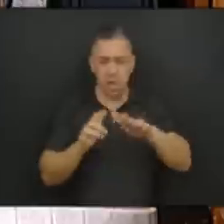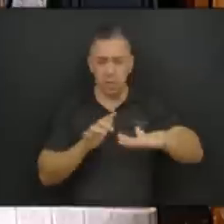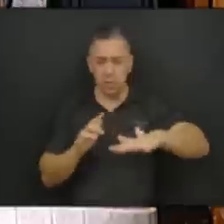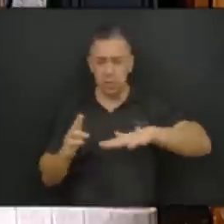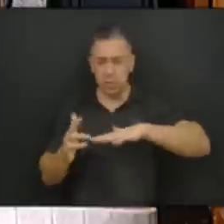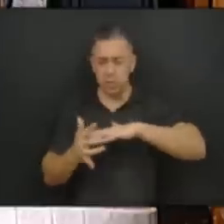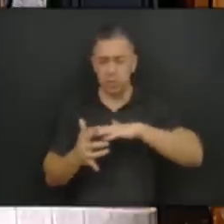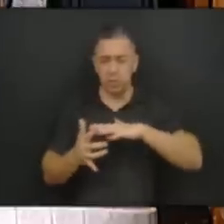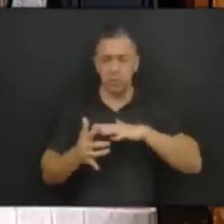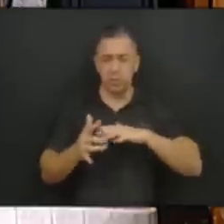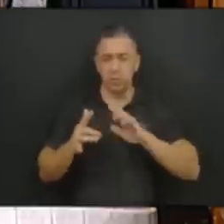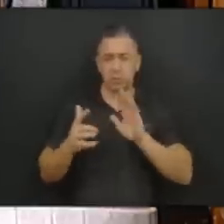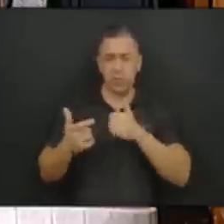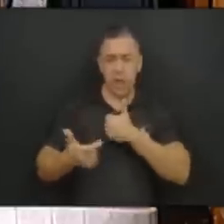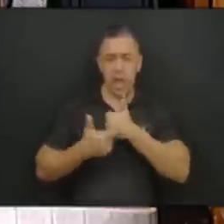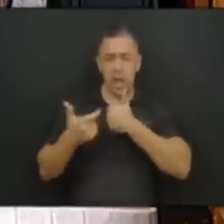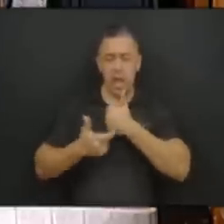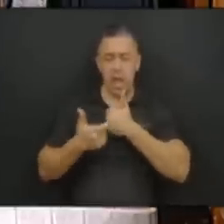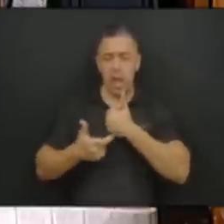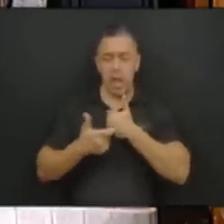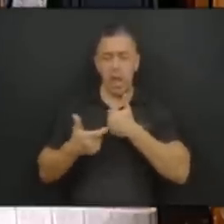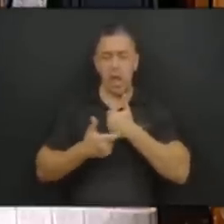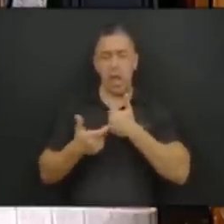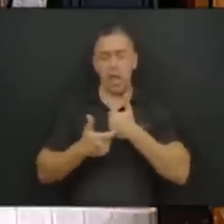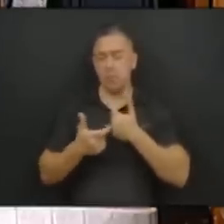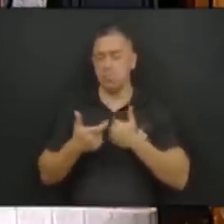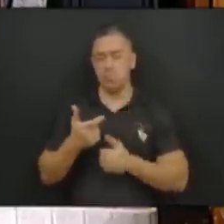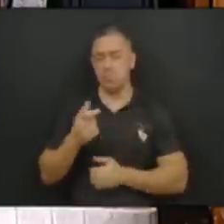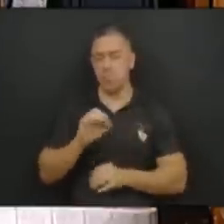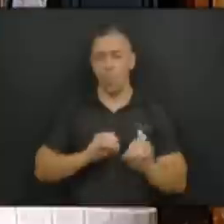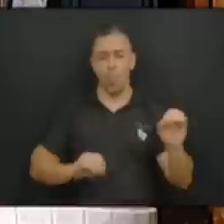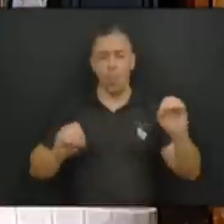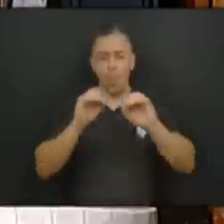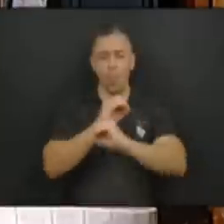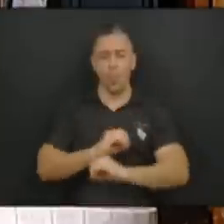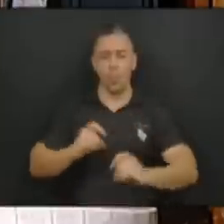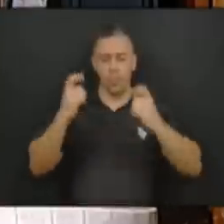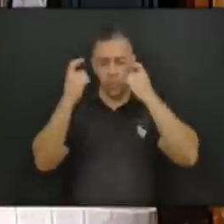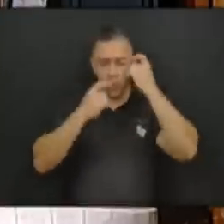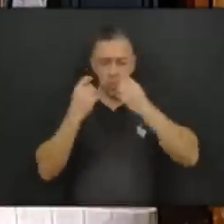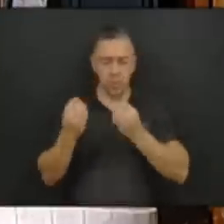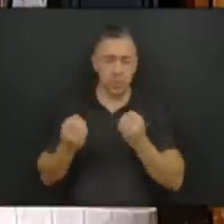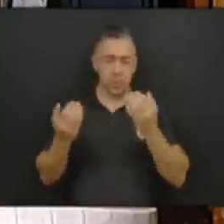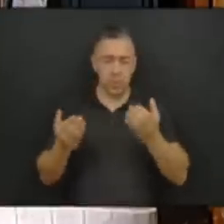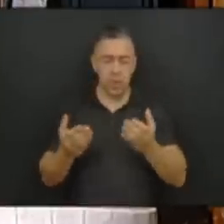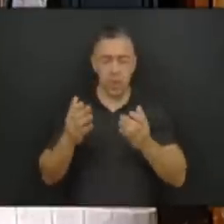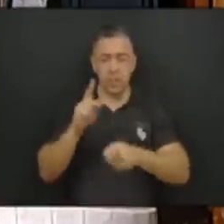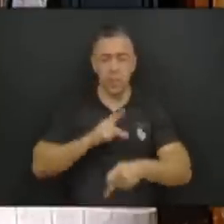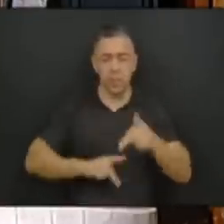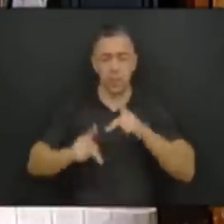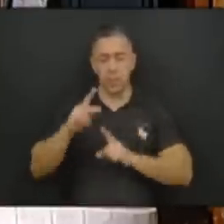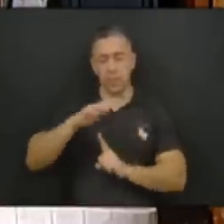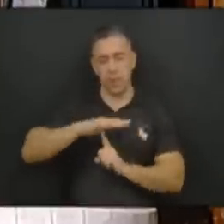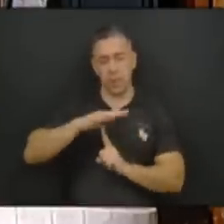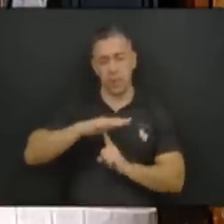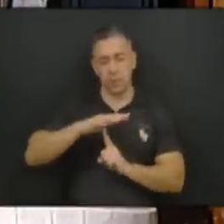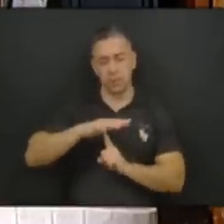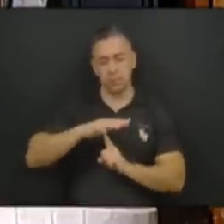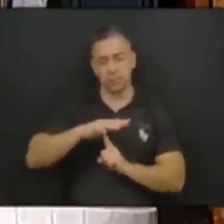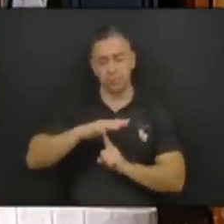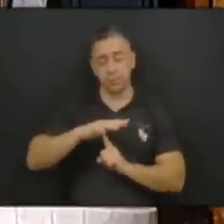com os likes e tão pouco preocupado em devolver ao povo do Paraná é